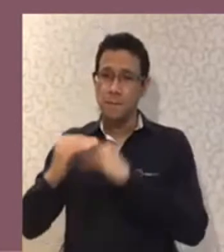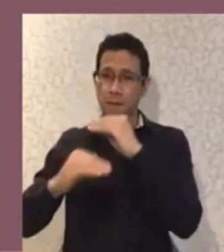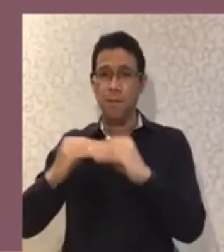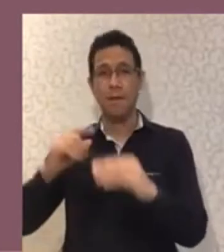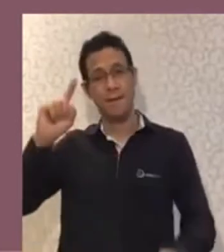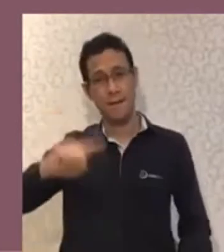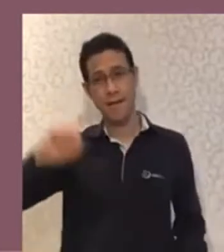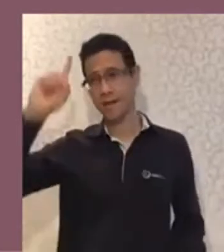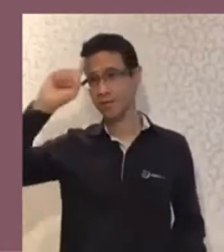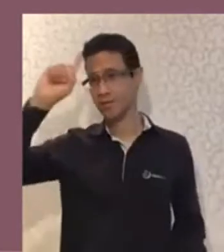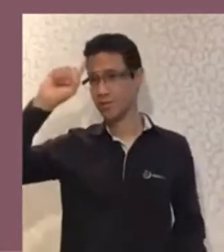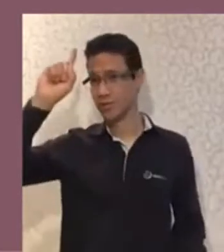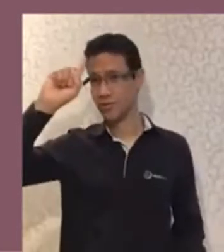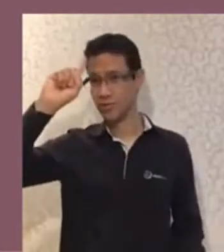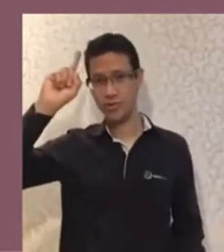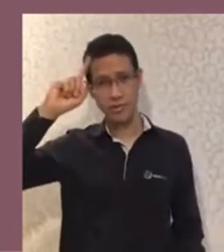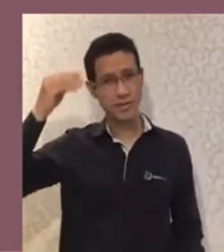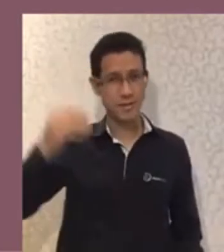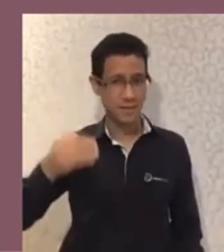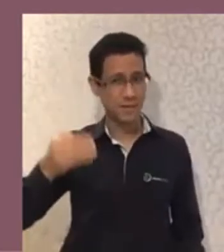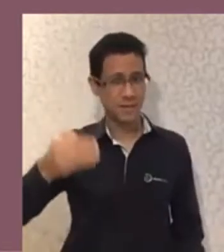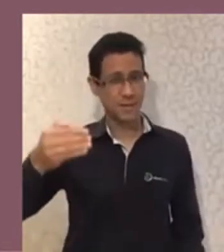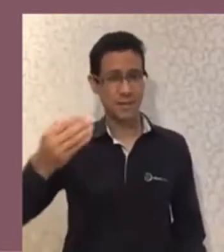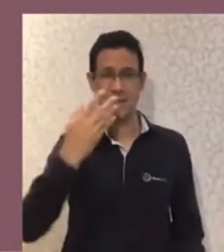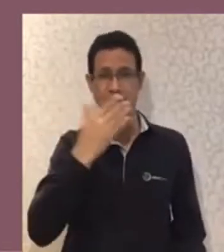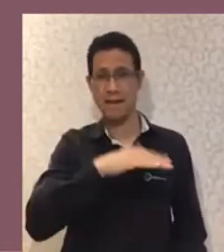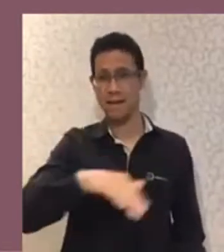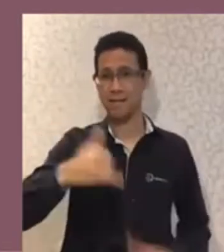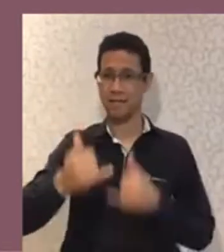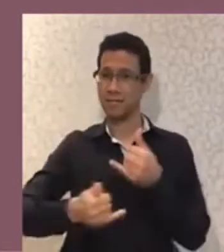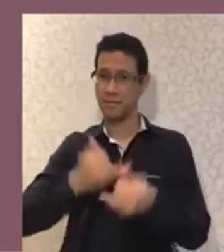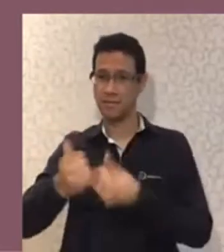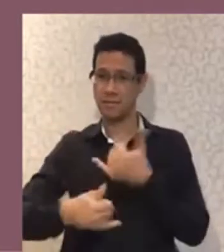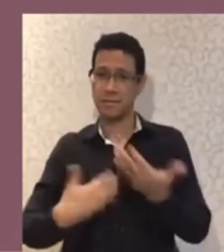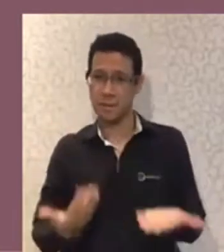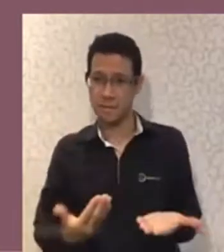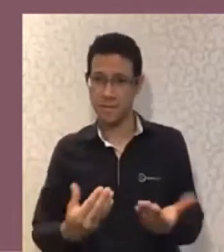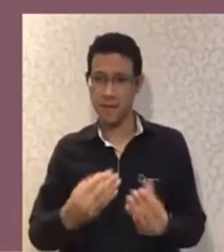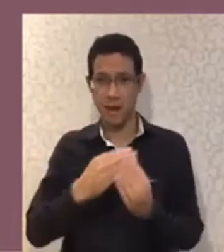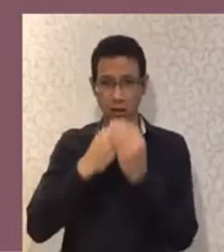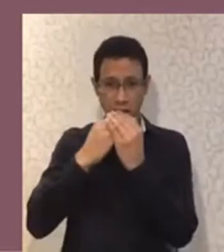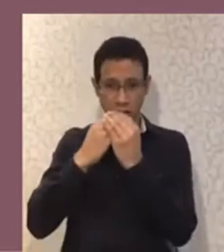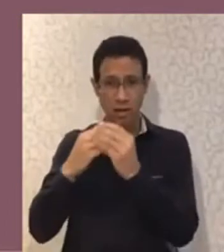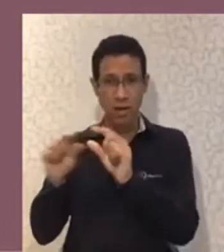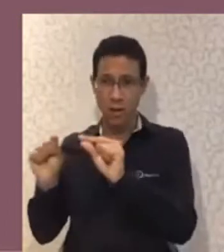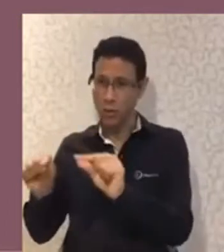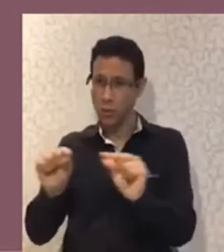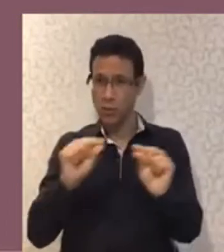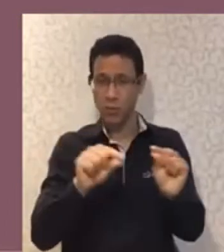as crianças brincam, que se faz nas cantinas, nas universidades,